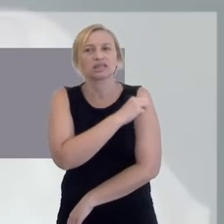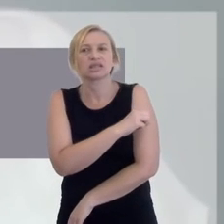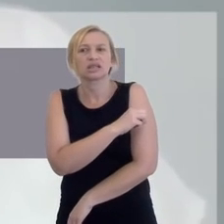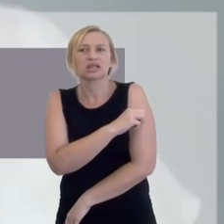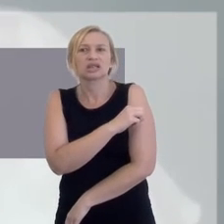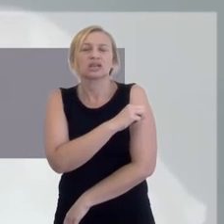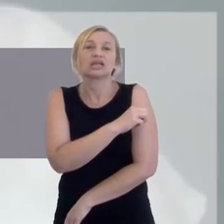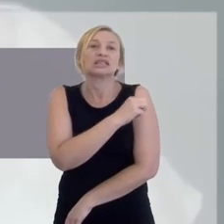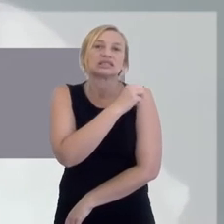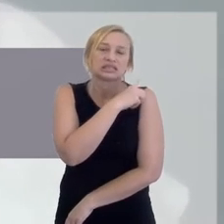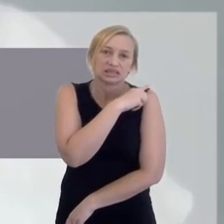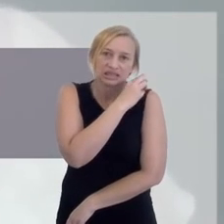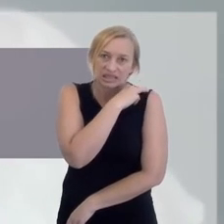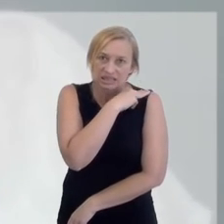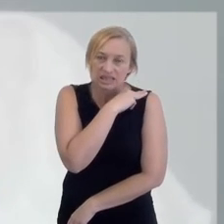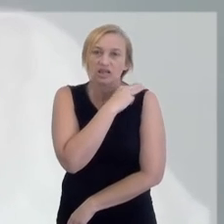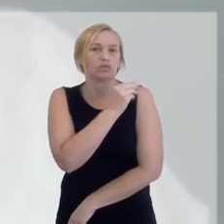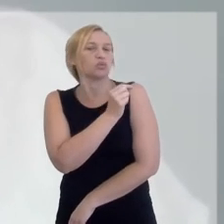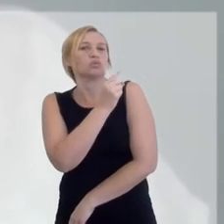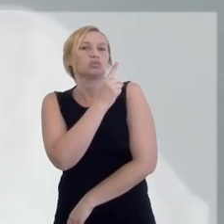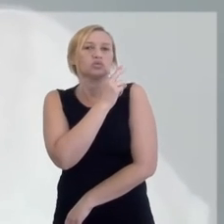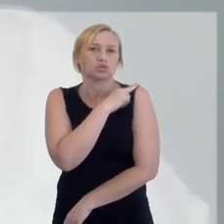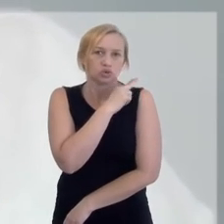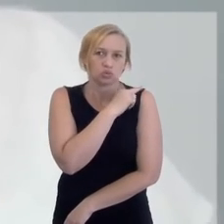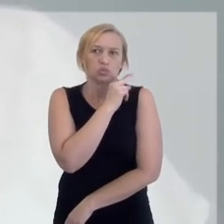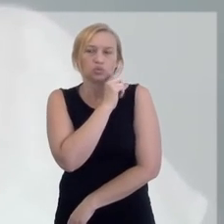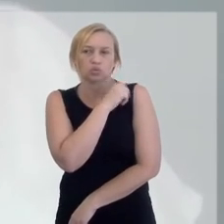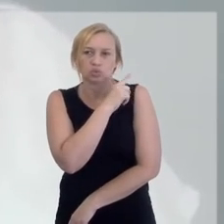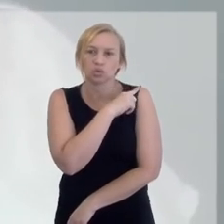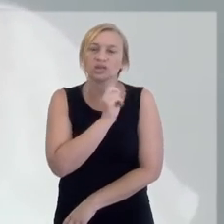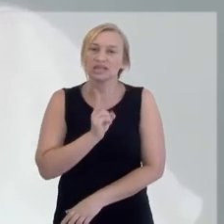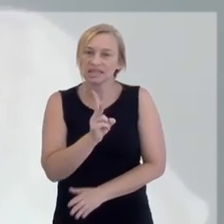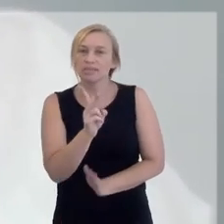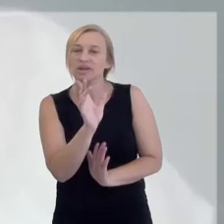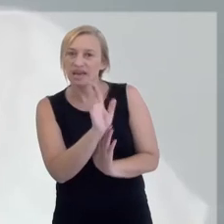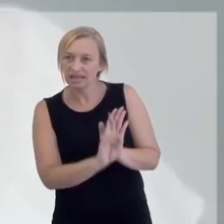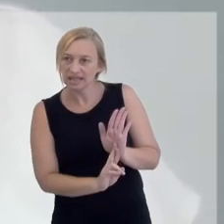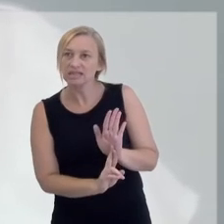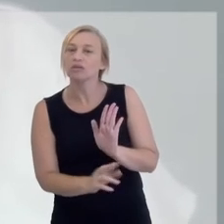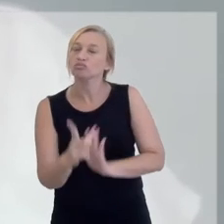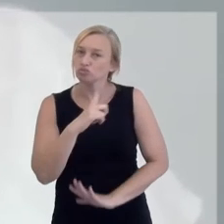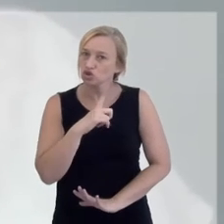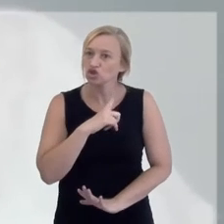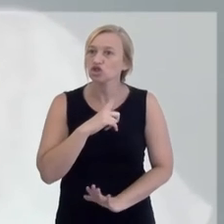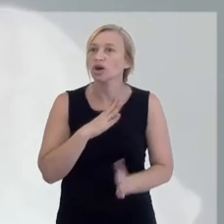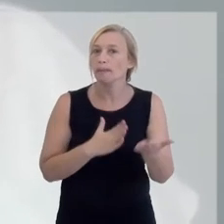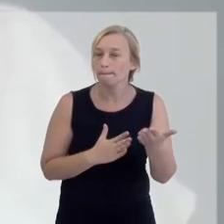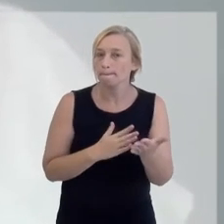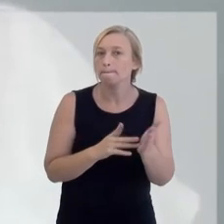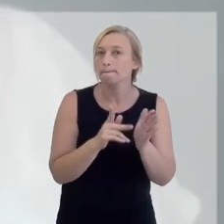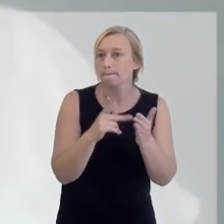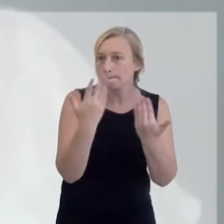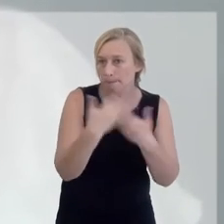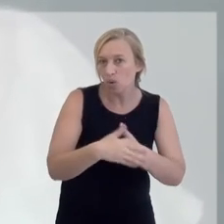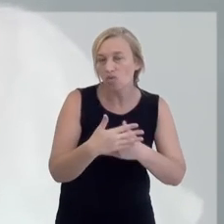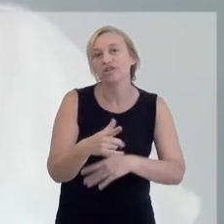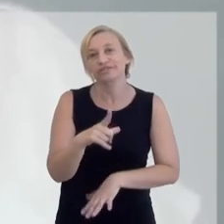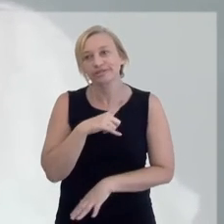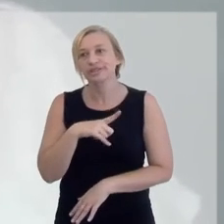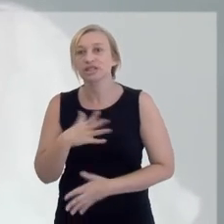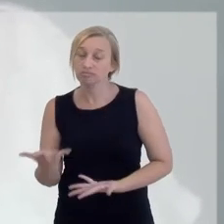sempre dava assim, para o terceiro ano, e aí tinha que ter a redação, porque iam fazer